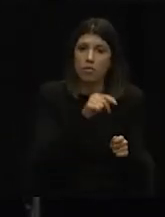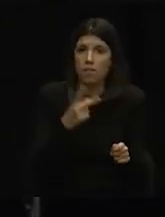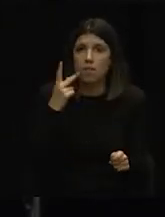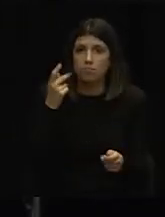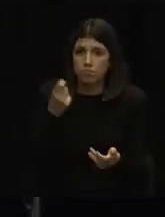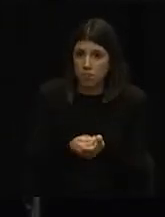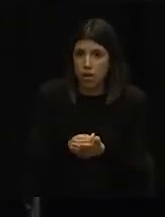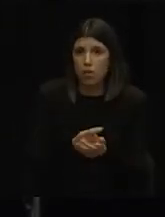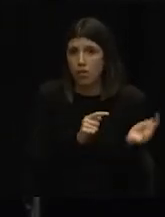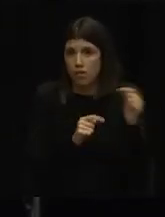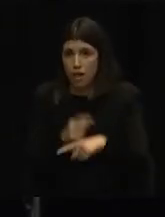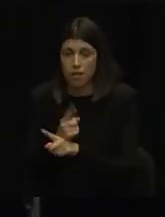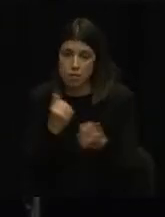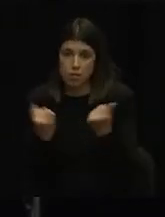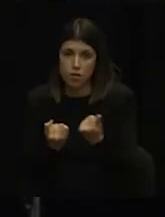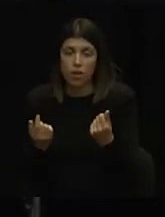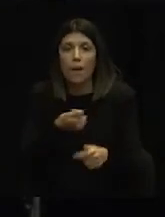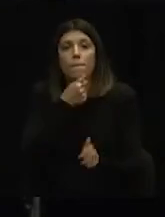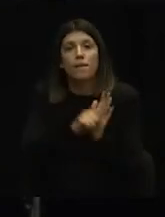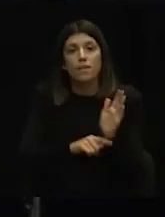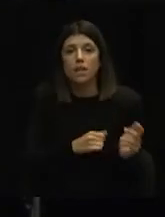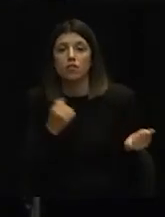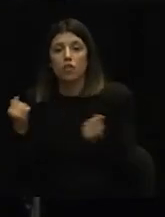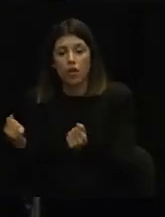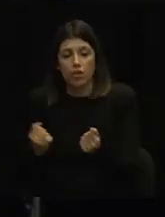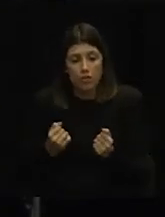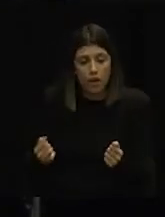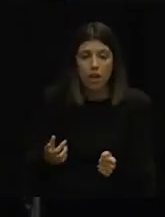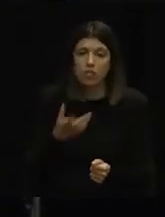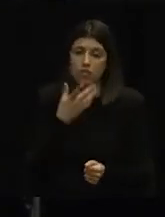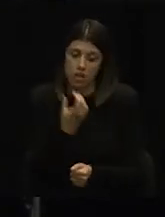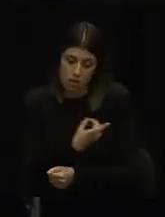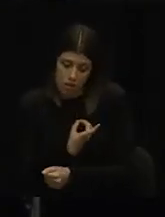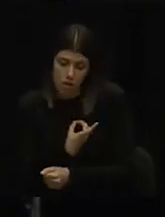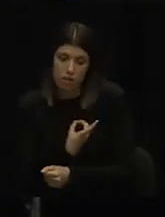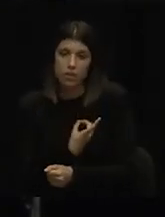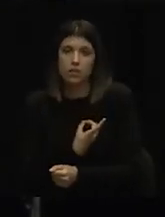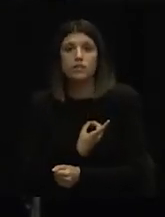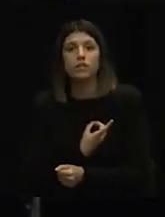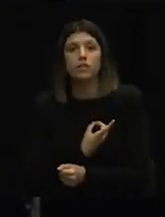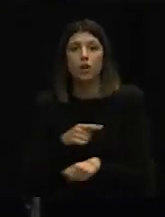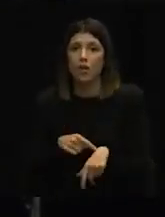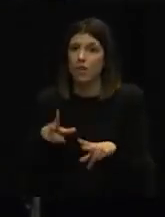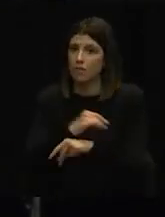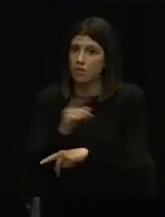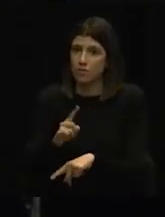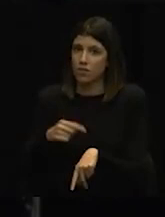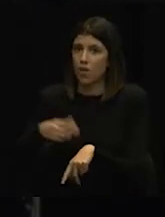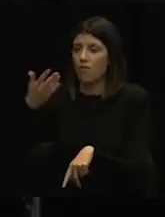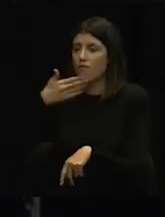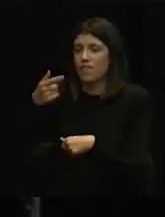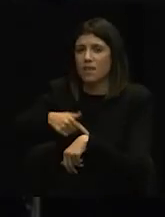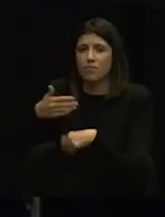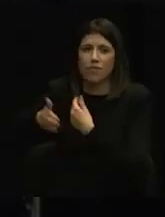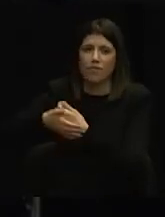incoerência estão são pois medidas rodoviárias e individualistas não denunciar Os Novos Tempos mas dos velhos e